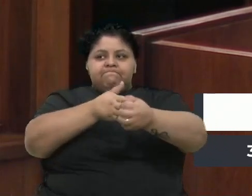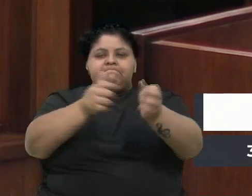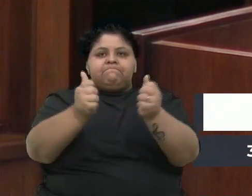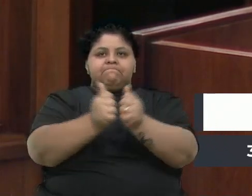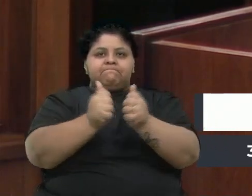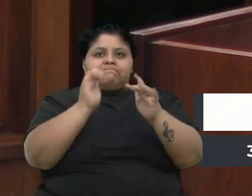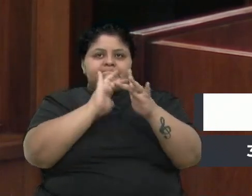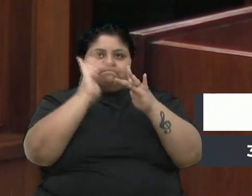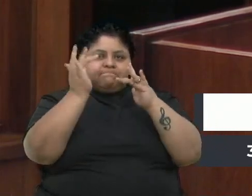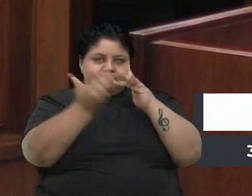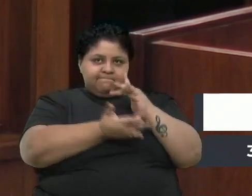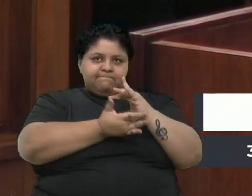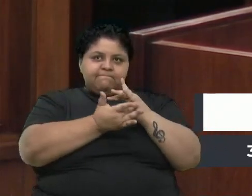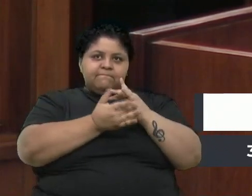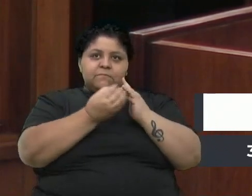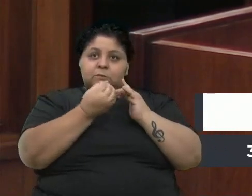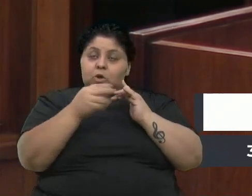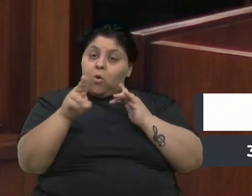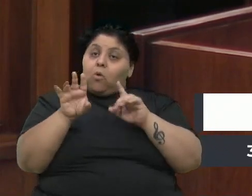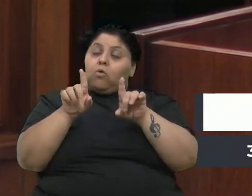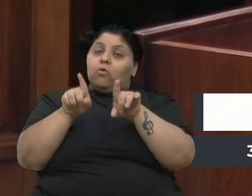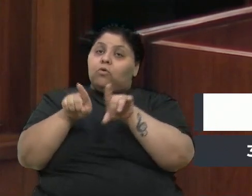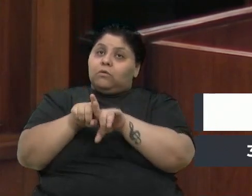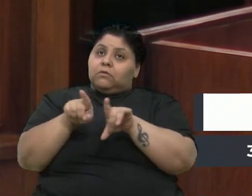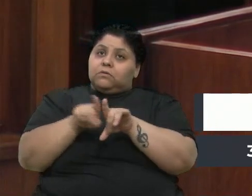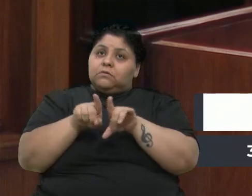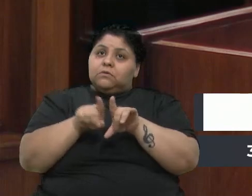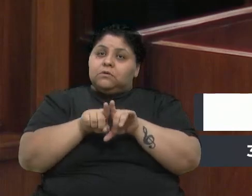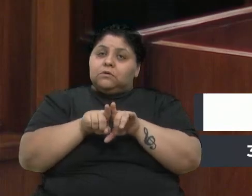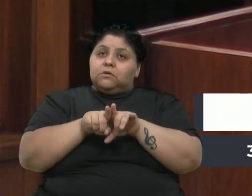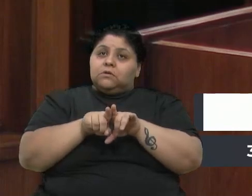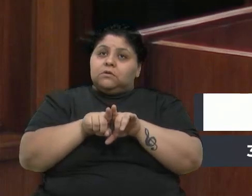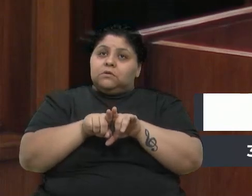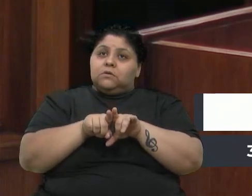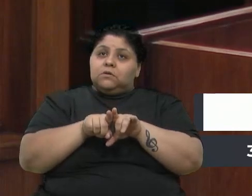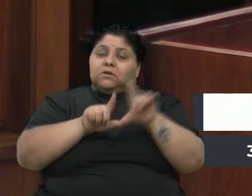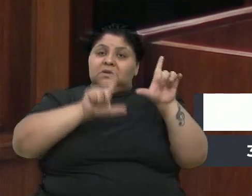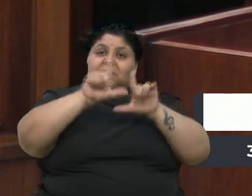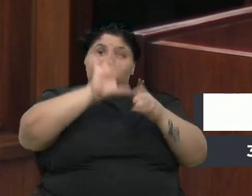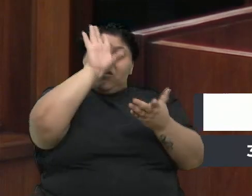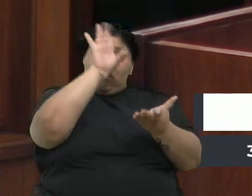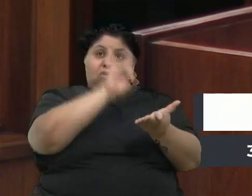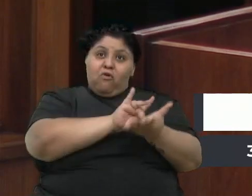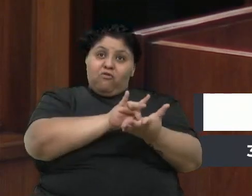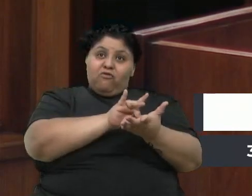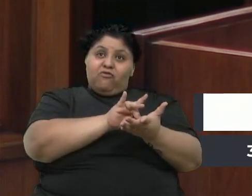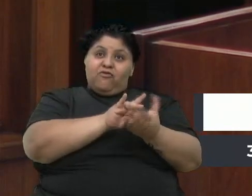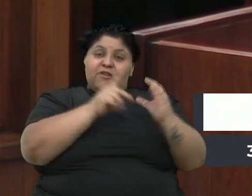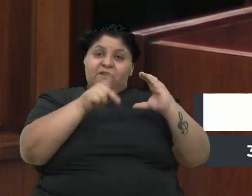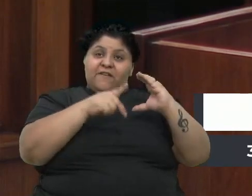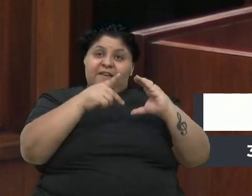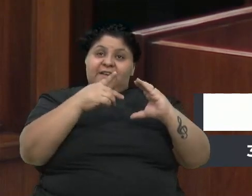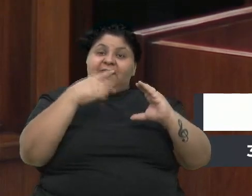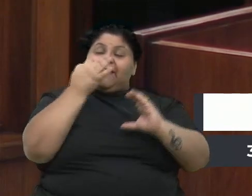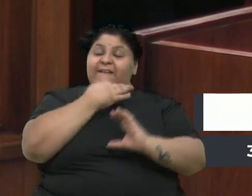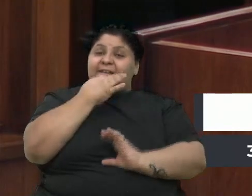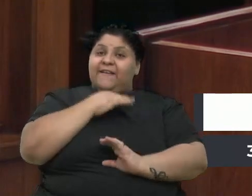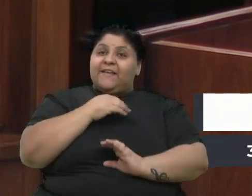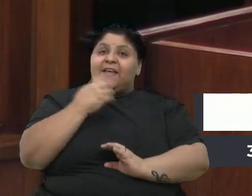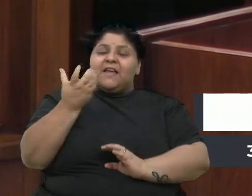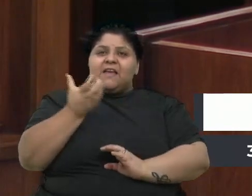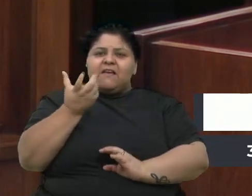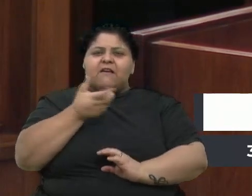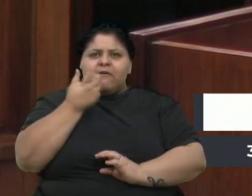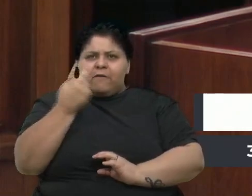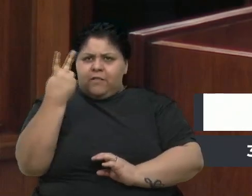redes sociais ou também do canal oficial da TV Câmara Caxias do Sul. Bom, hoje eu quero falar sobre dois